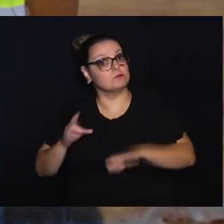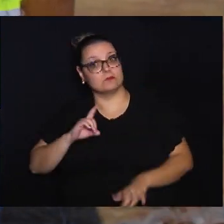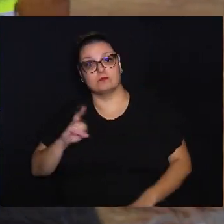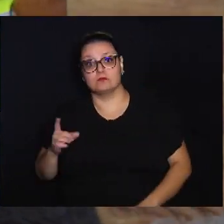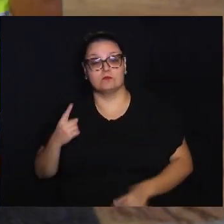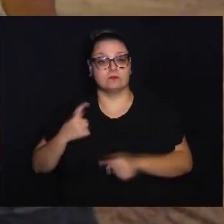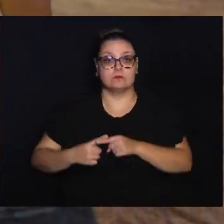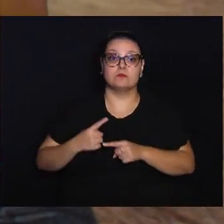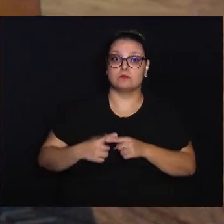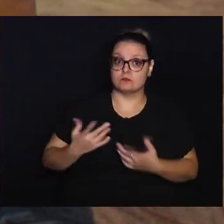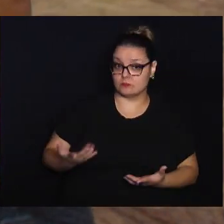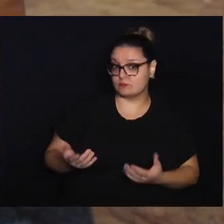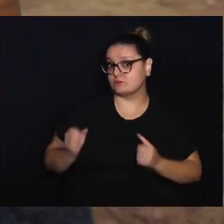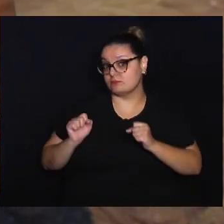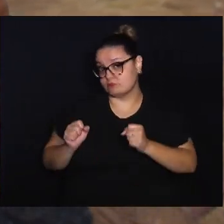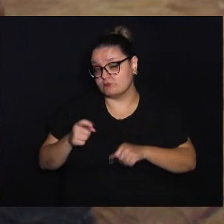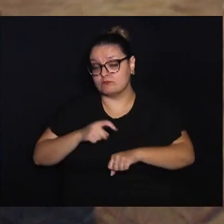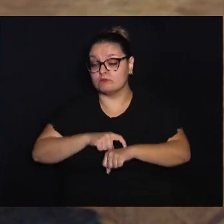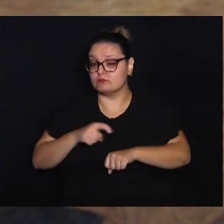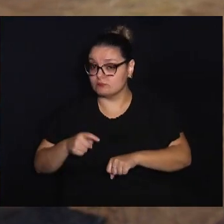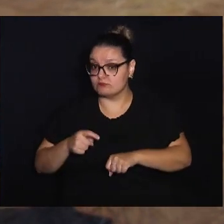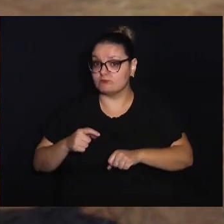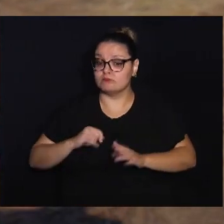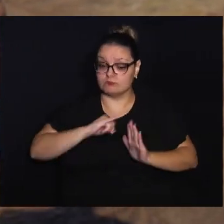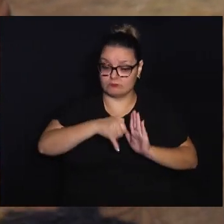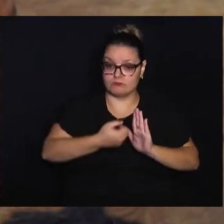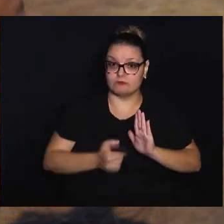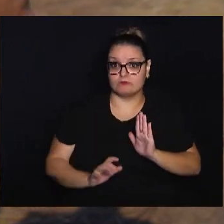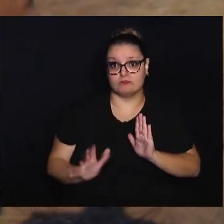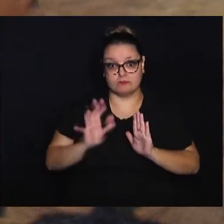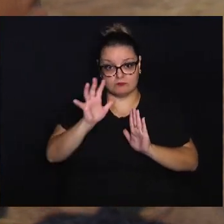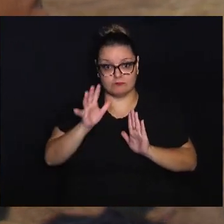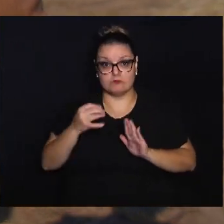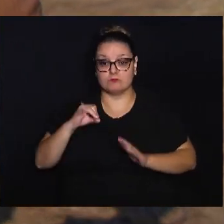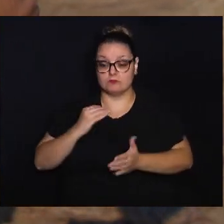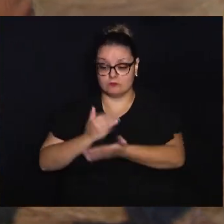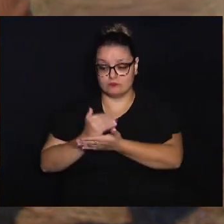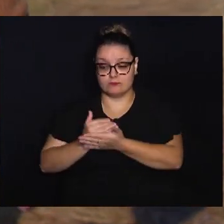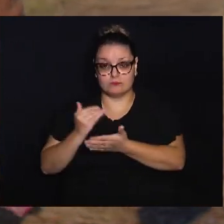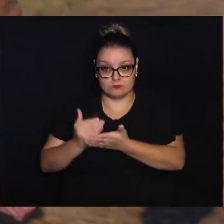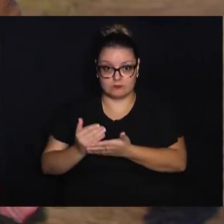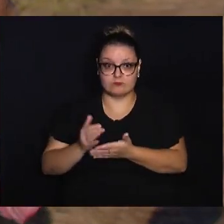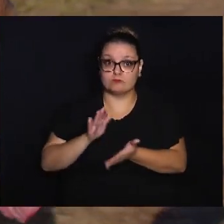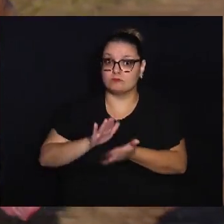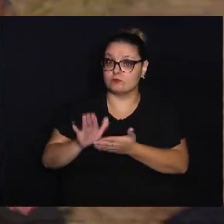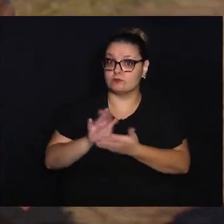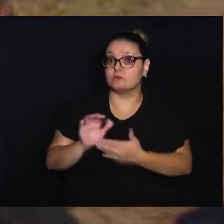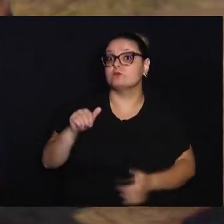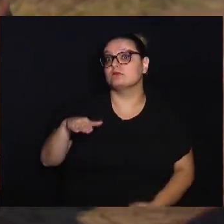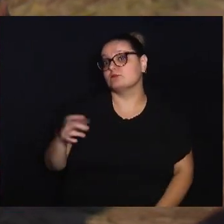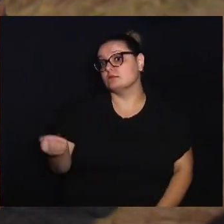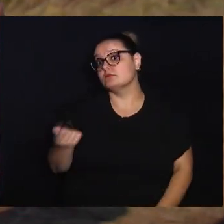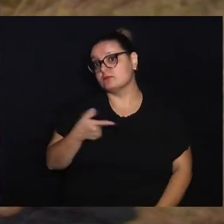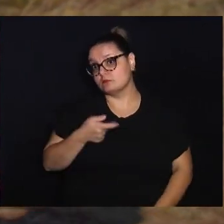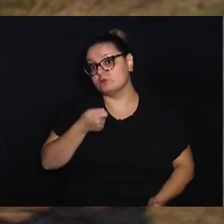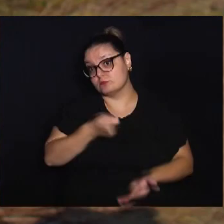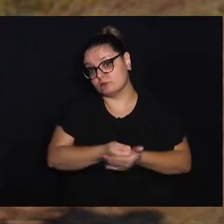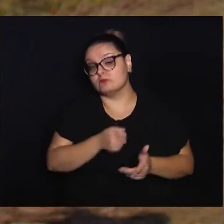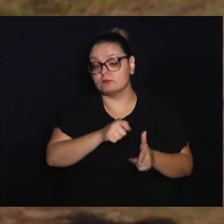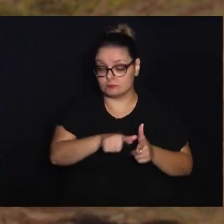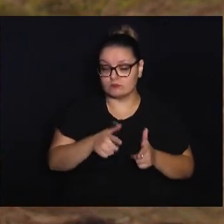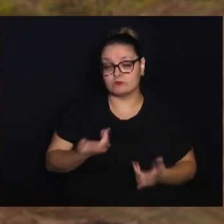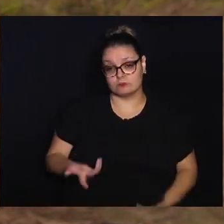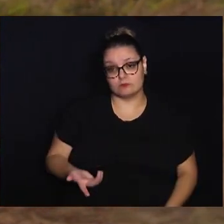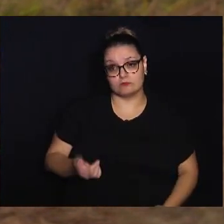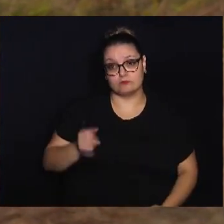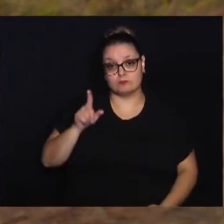Nem sempre, porque pode ser que no momento de alta de juros, se você fosse fazer um financiamento, você ia gastar muito mais do que